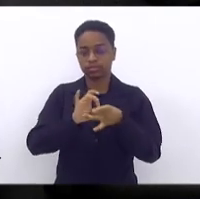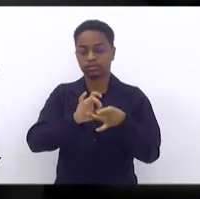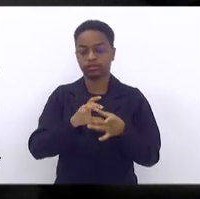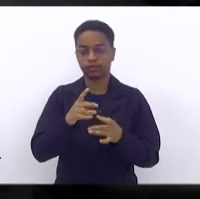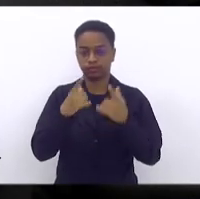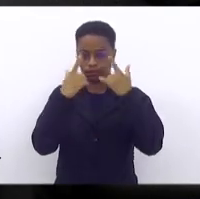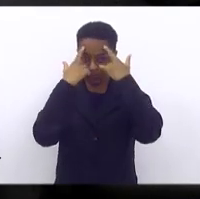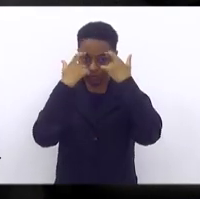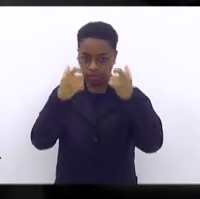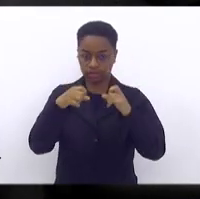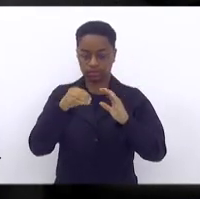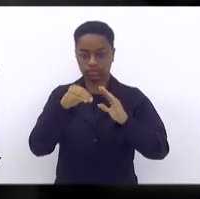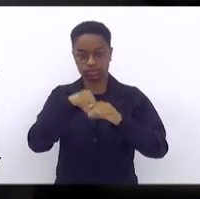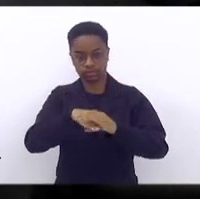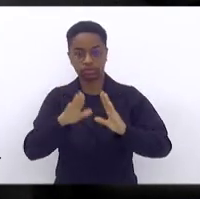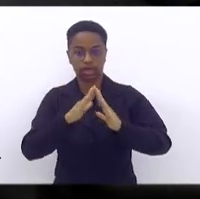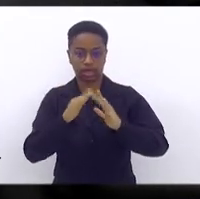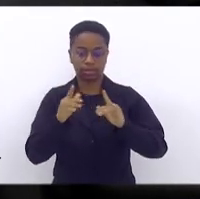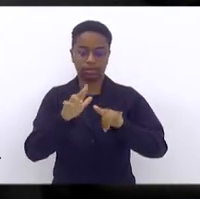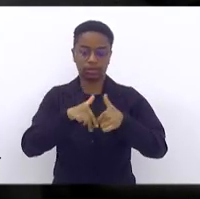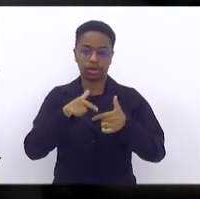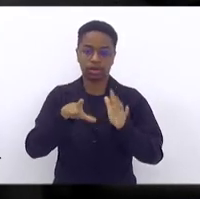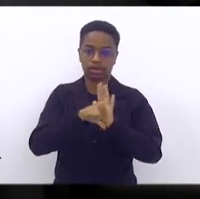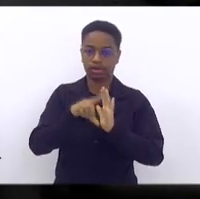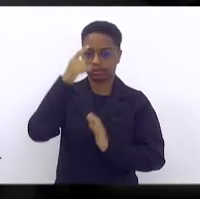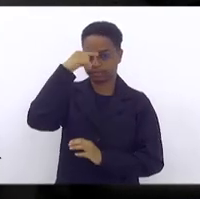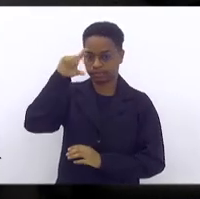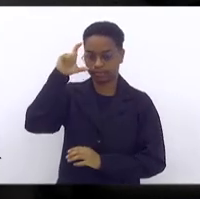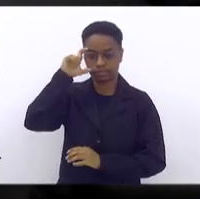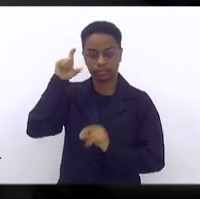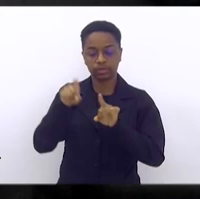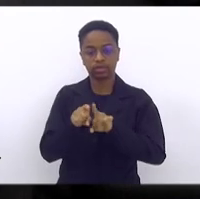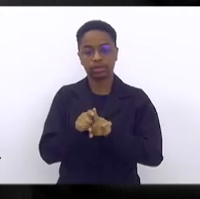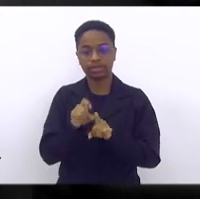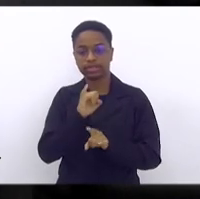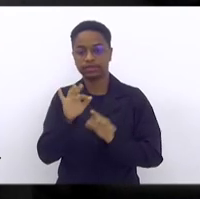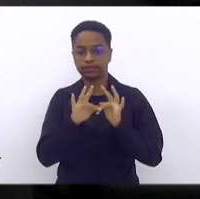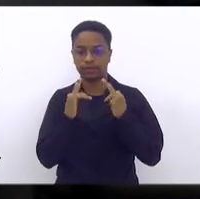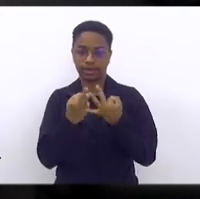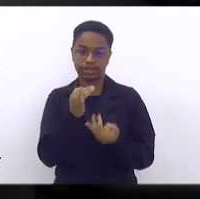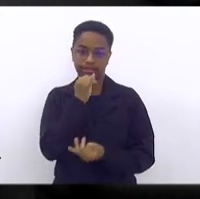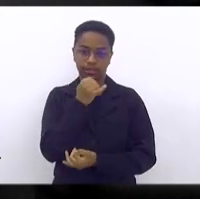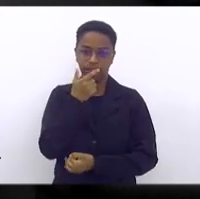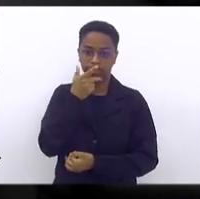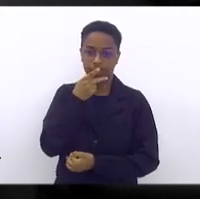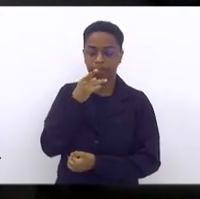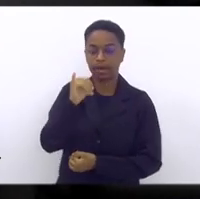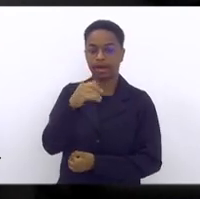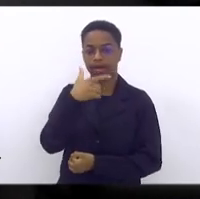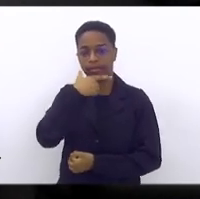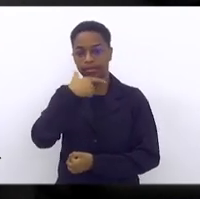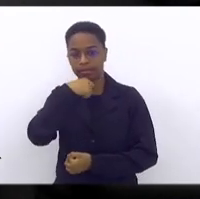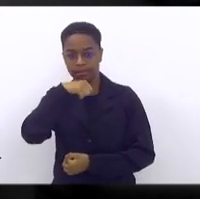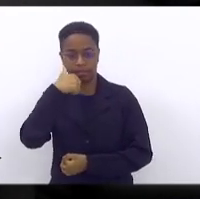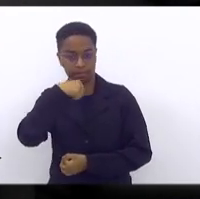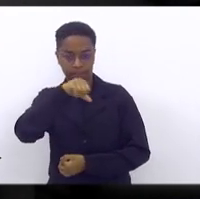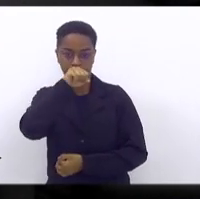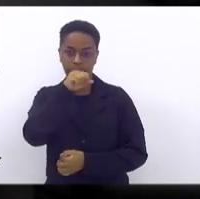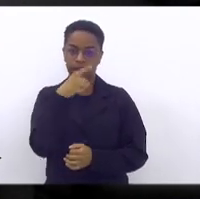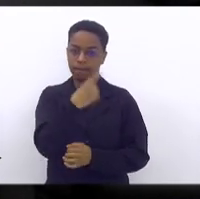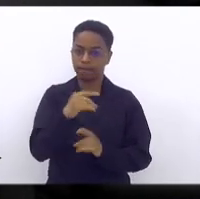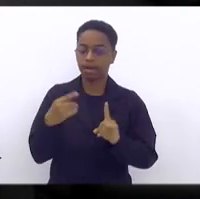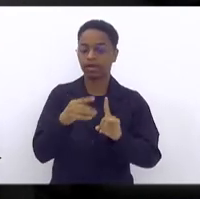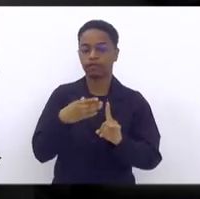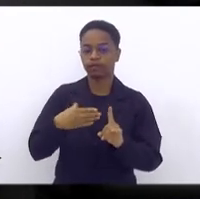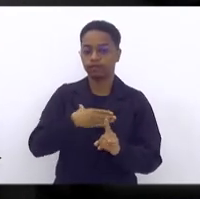está protegida, né, pela Lei Maria da Penha. E também casos, por exemplo, de parentes. Então, pode ser o pai, uma mãe que bate na filha, né? Uma tia que bate na